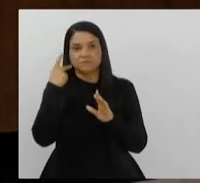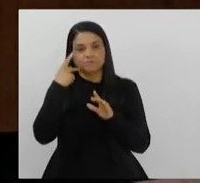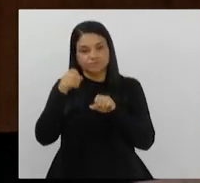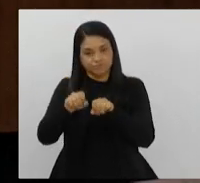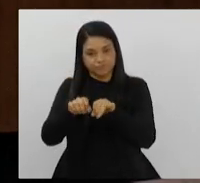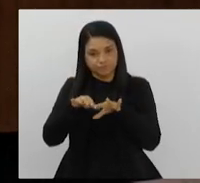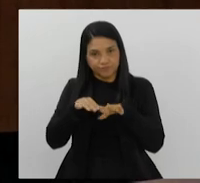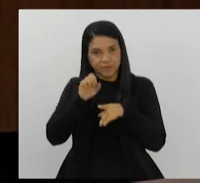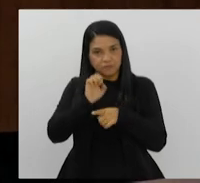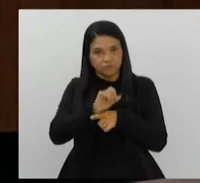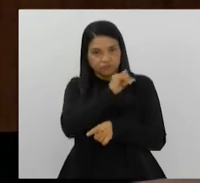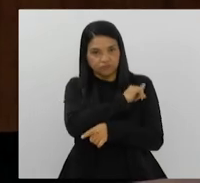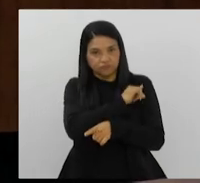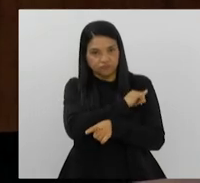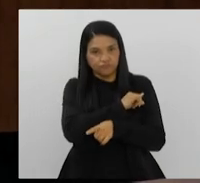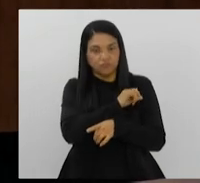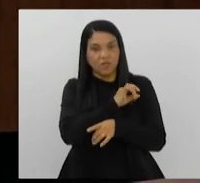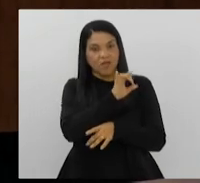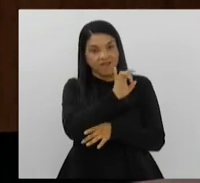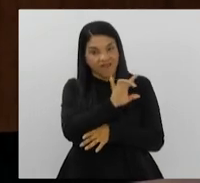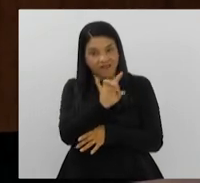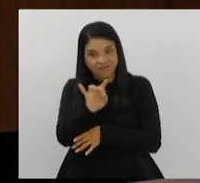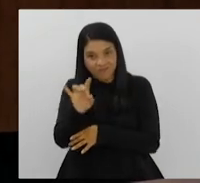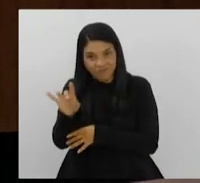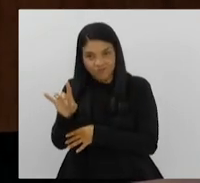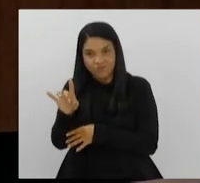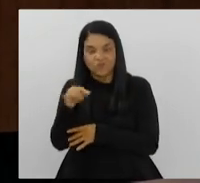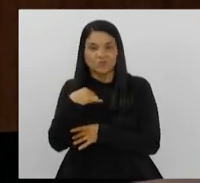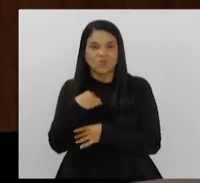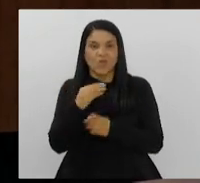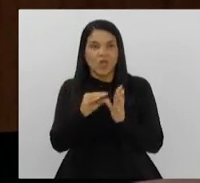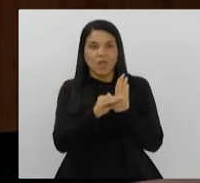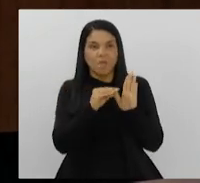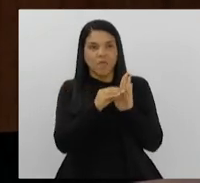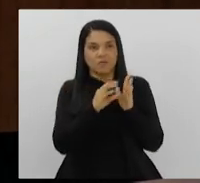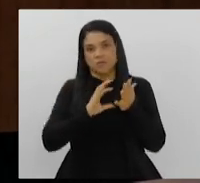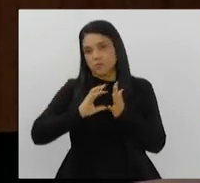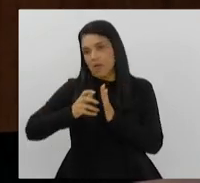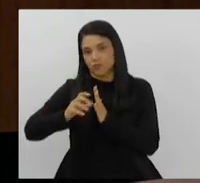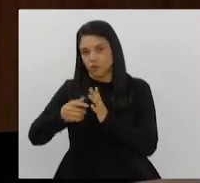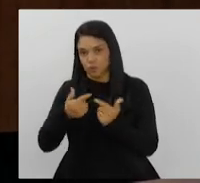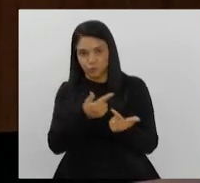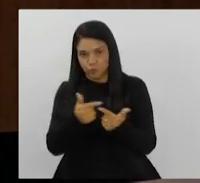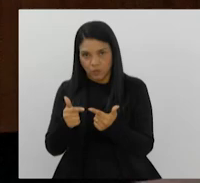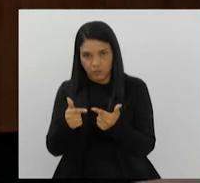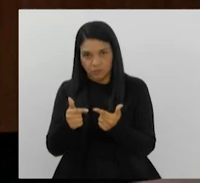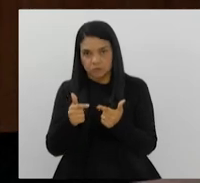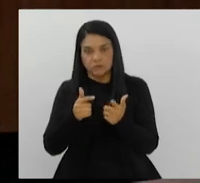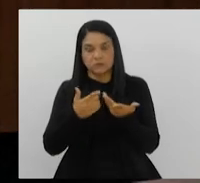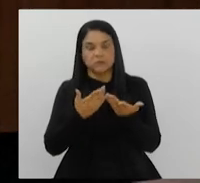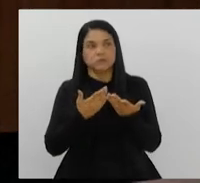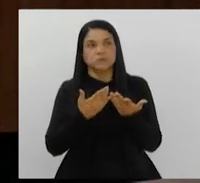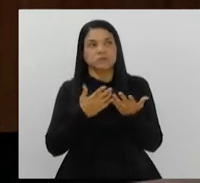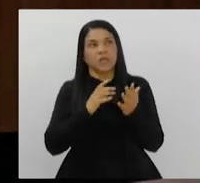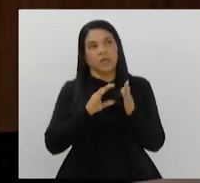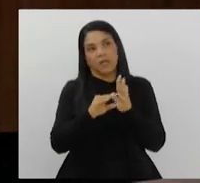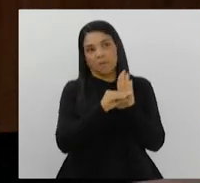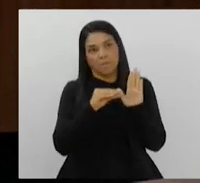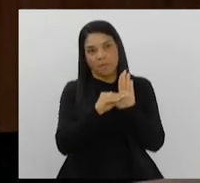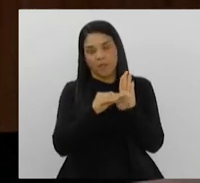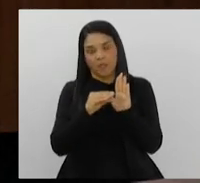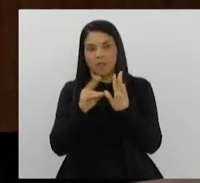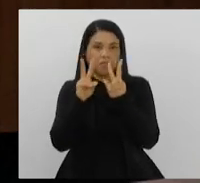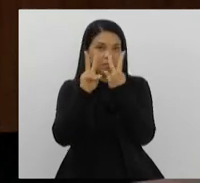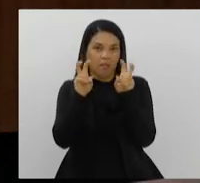são de caráter individual, não tem emenda de bancada, não tem emenda temática, não